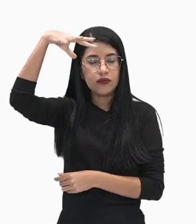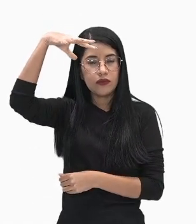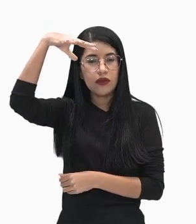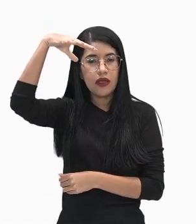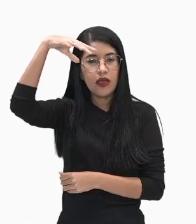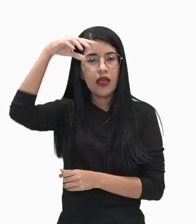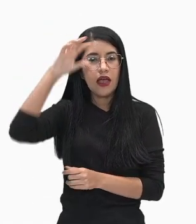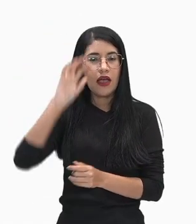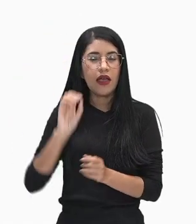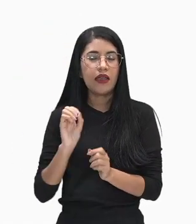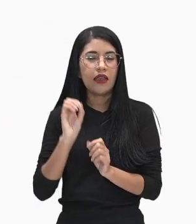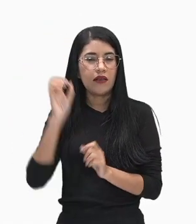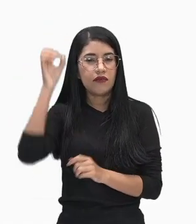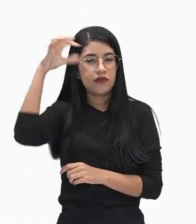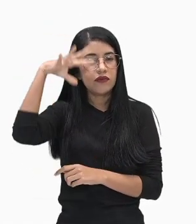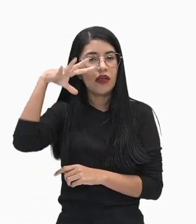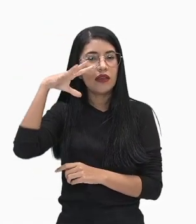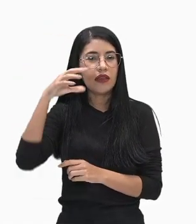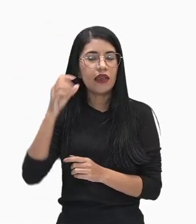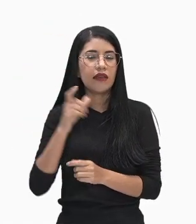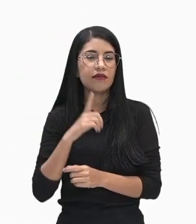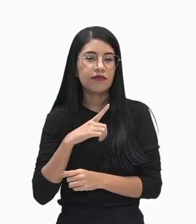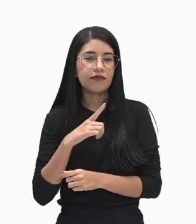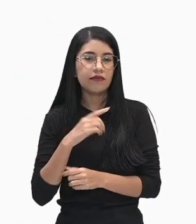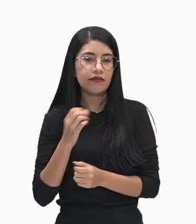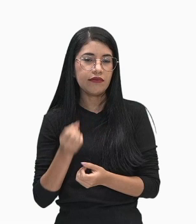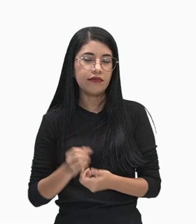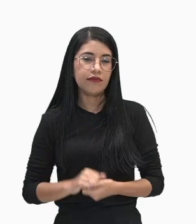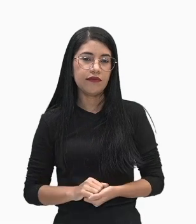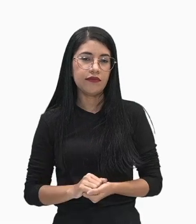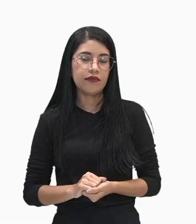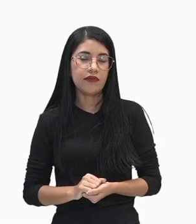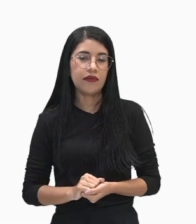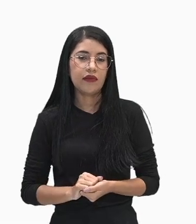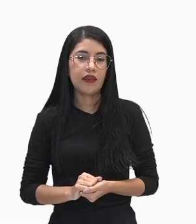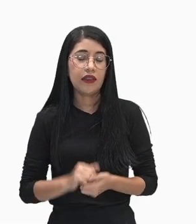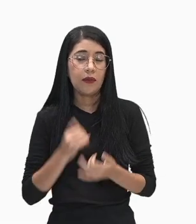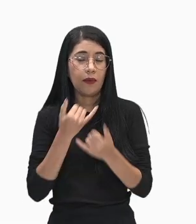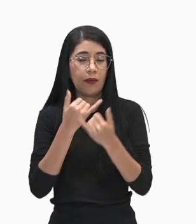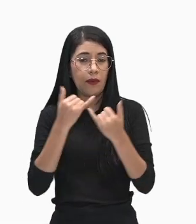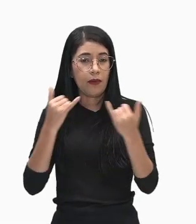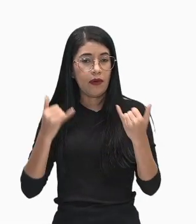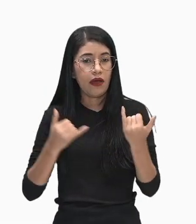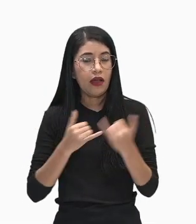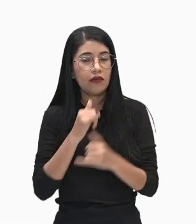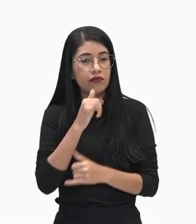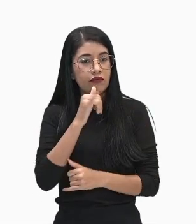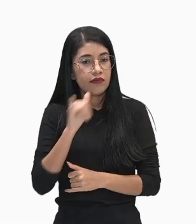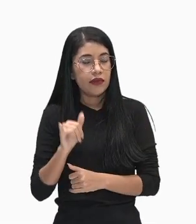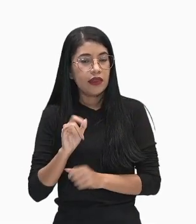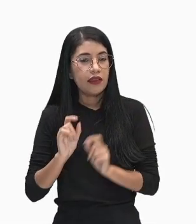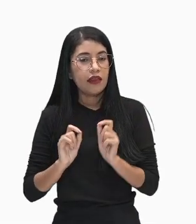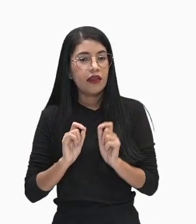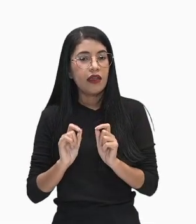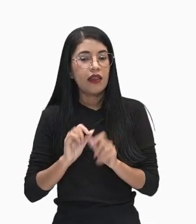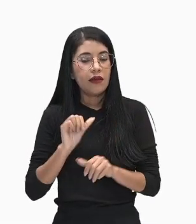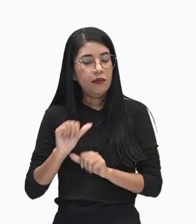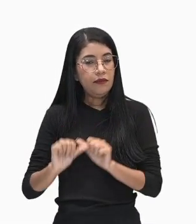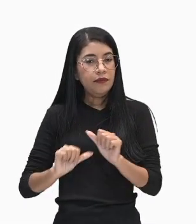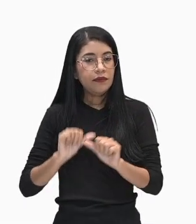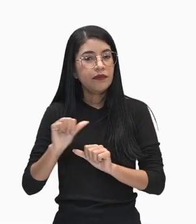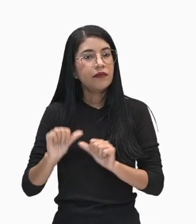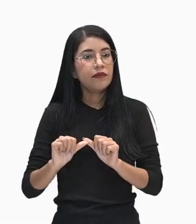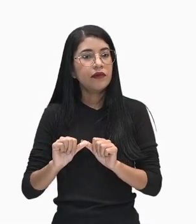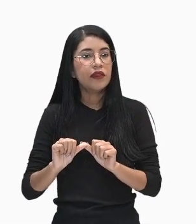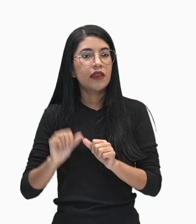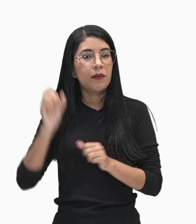lâmpada acende produzindo luz, ou seja, a corrente elétrica, a energia elétrica é transformada em